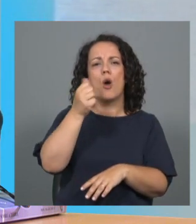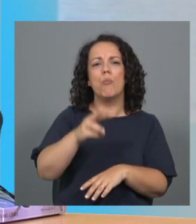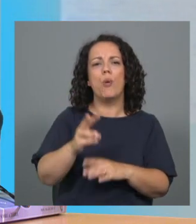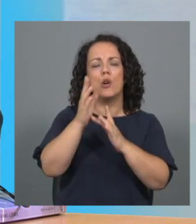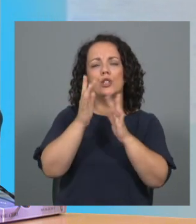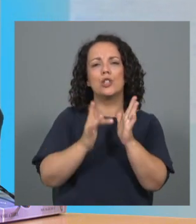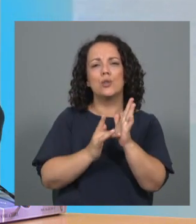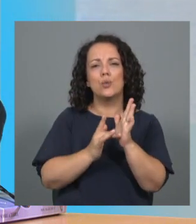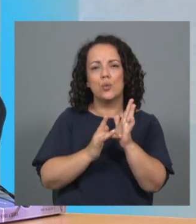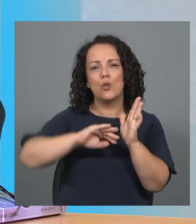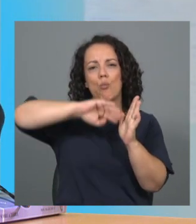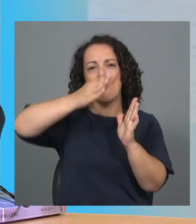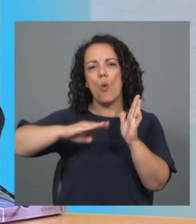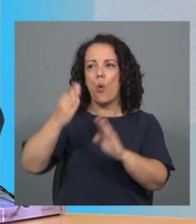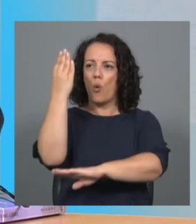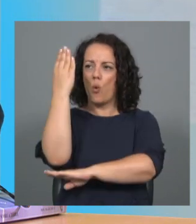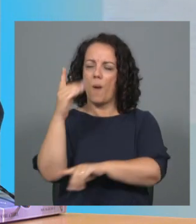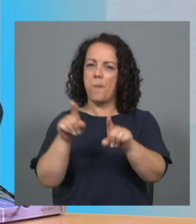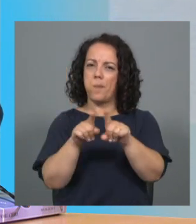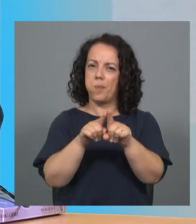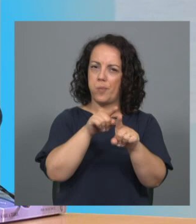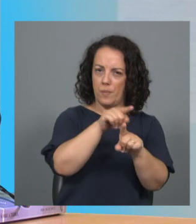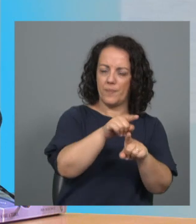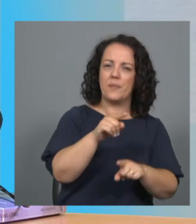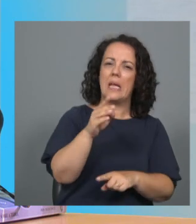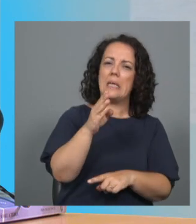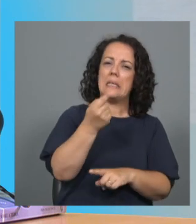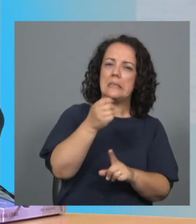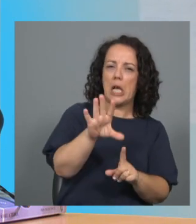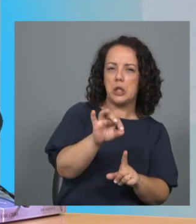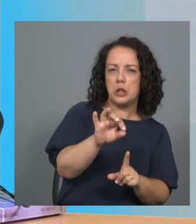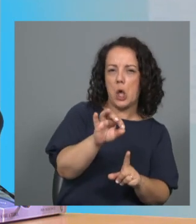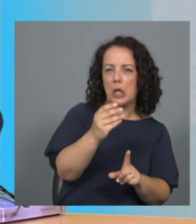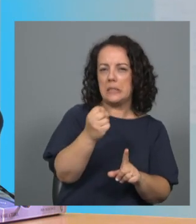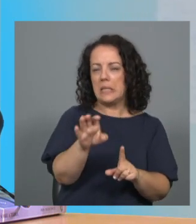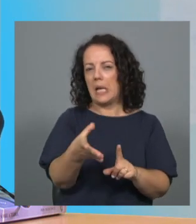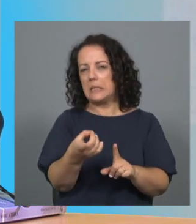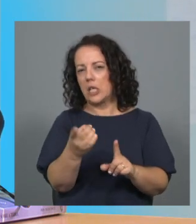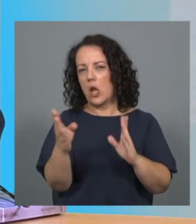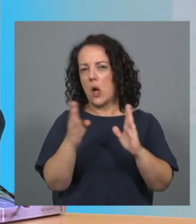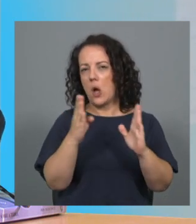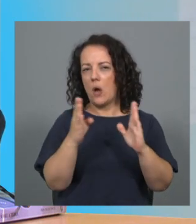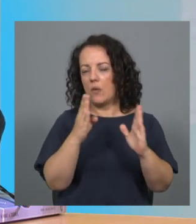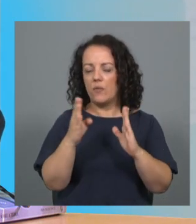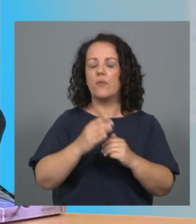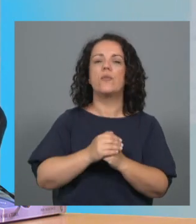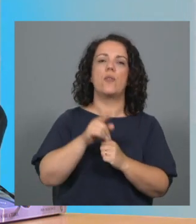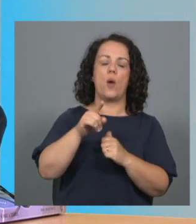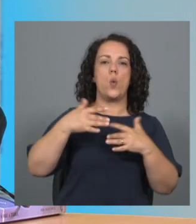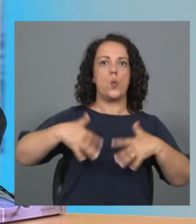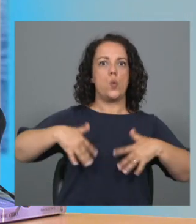figura é a mesma, é um santuário que remonta ao século XVIII, acabado já no século XIX, mas é, de facto, uma